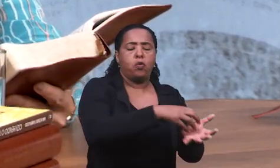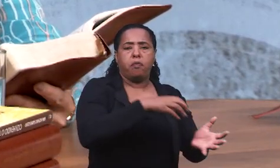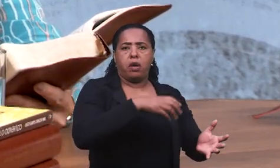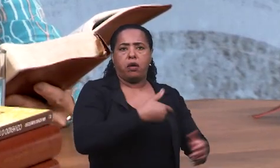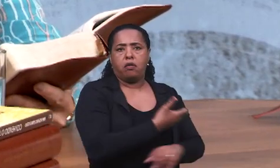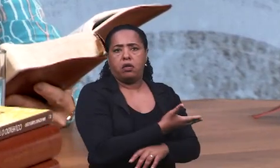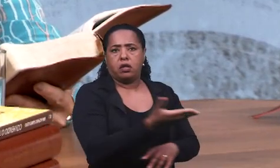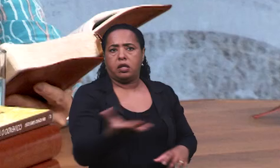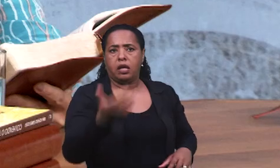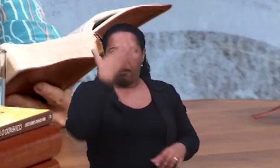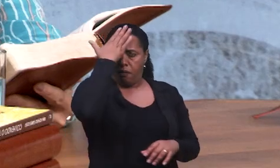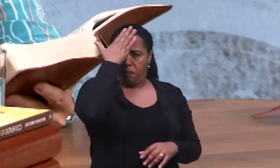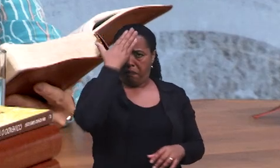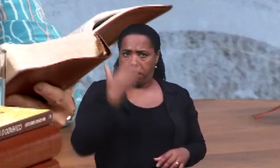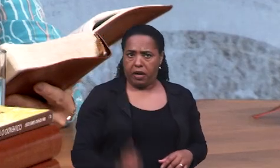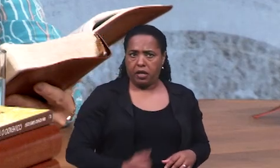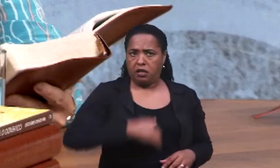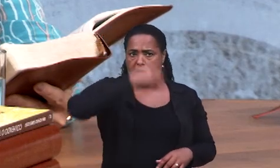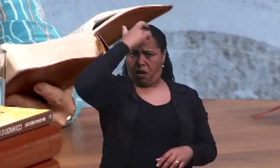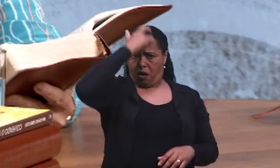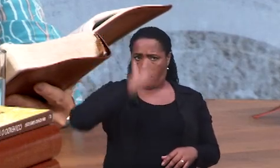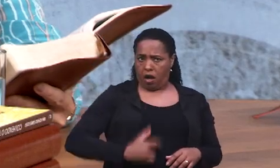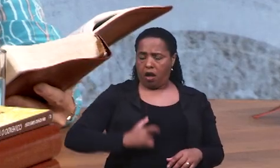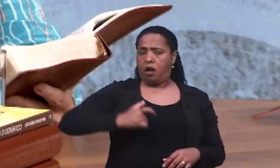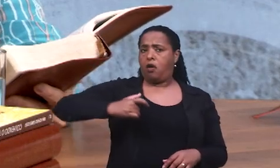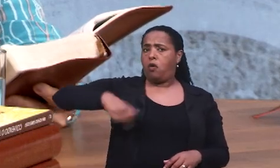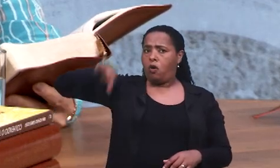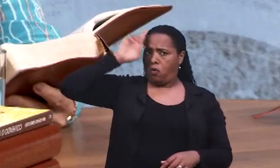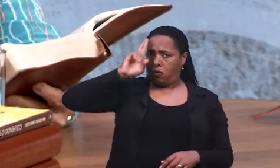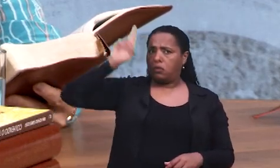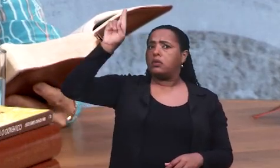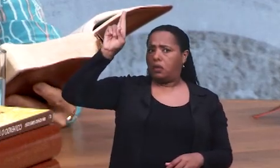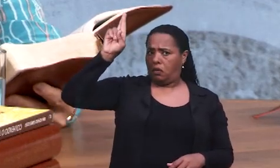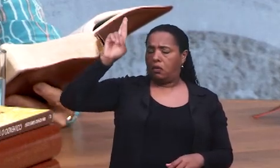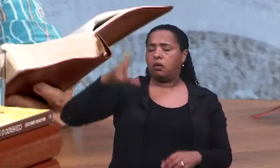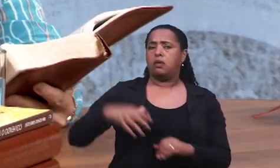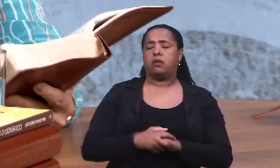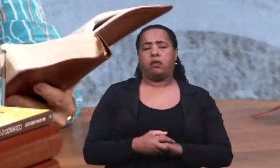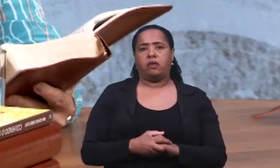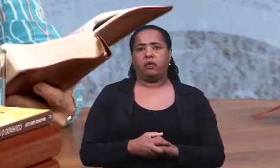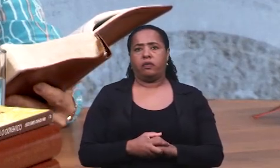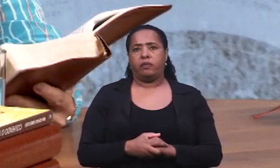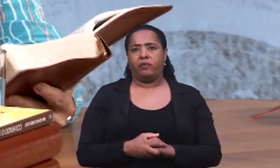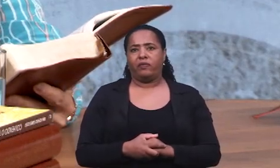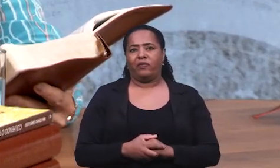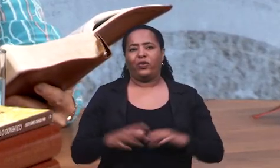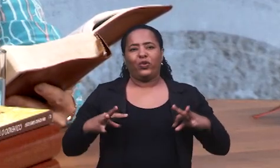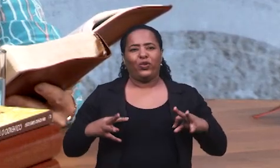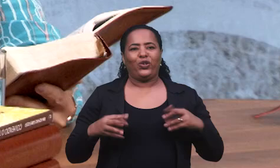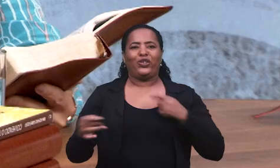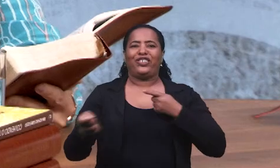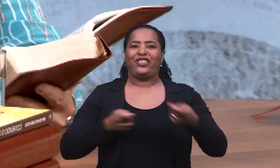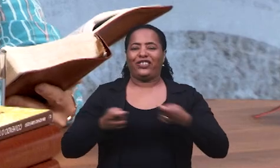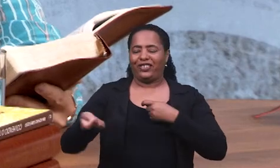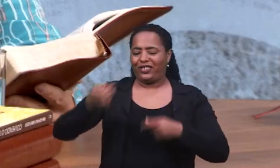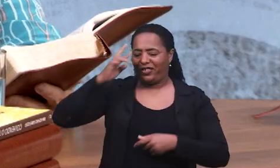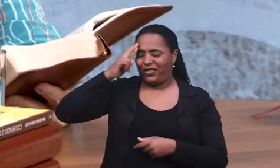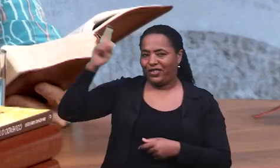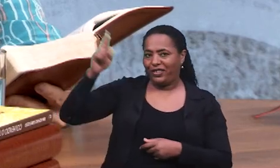para que saibais que eu sou o Senhor. Então, tudo estava no controle do